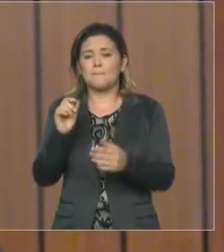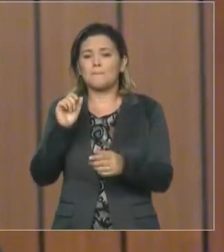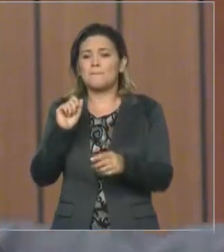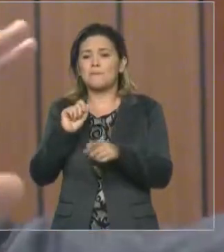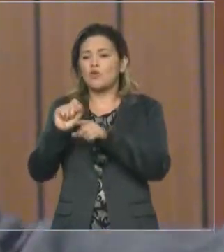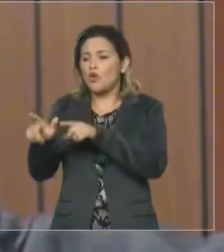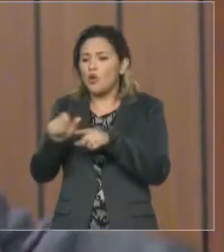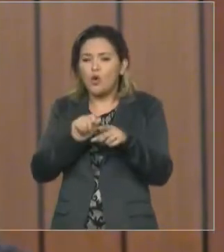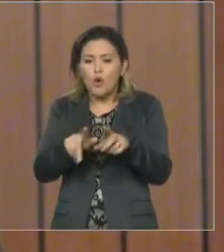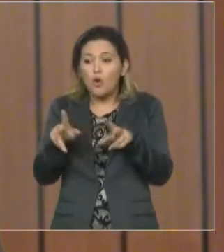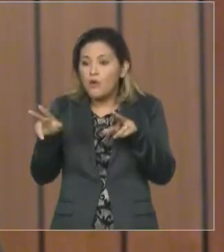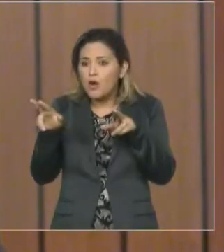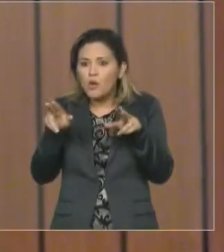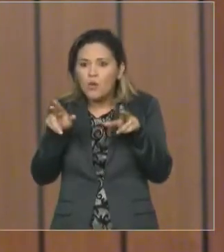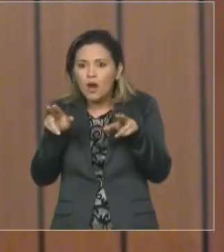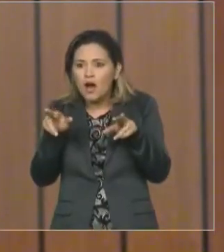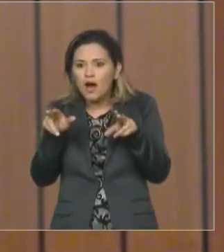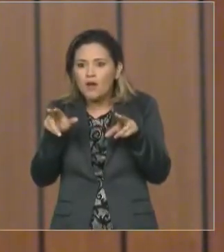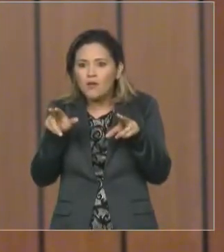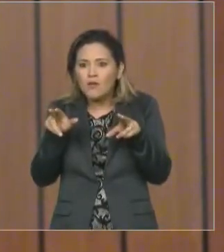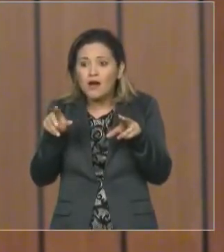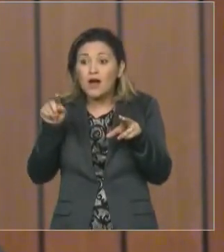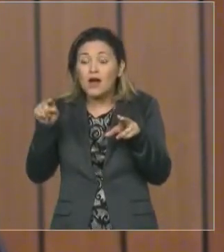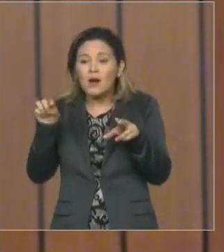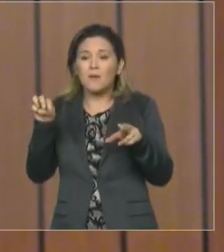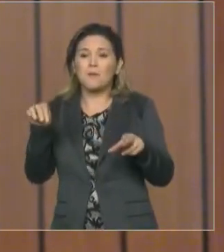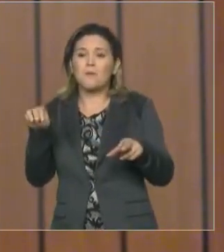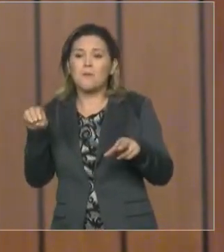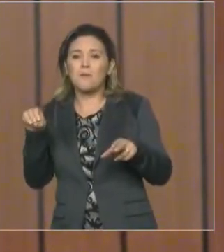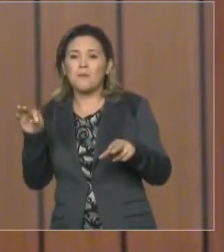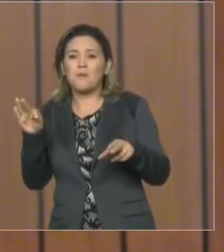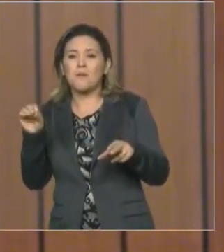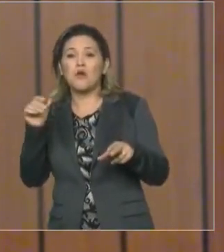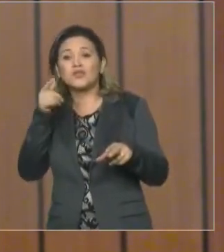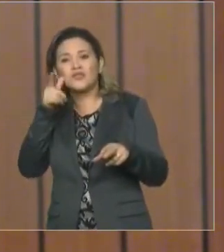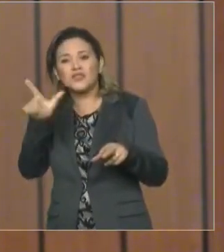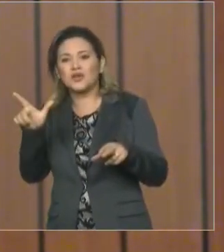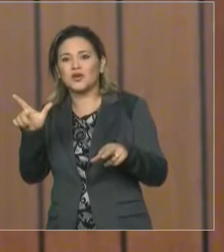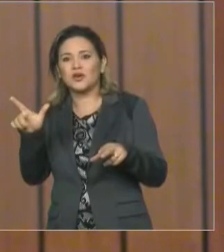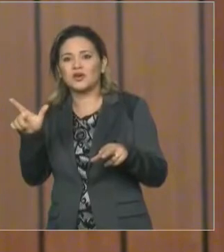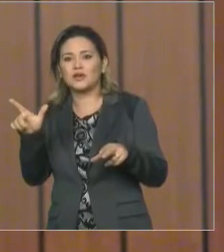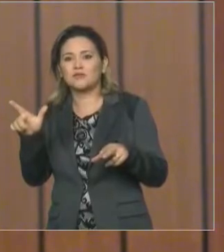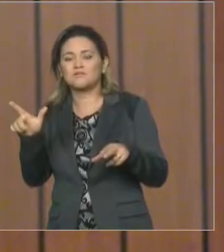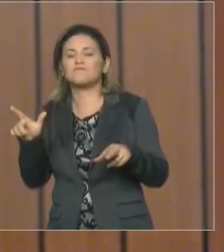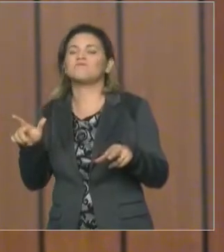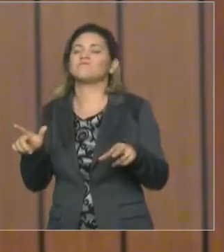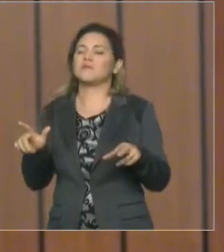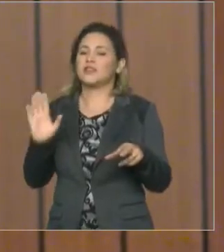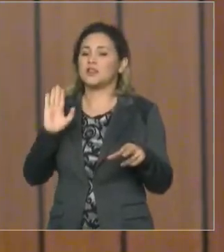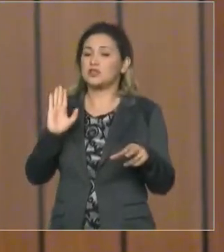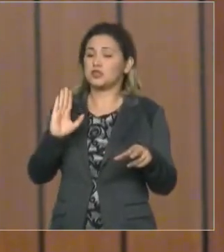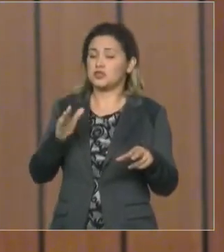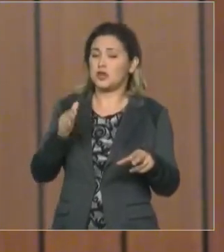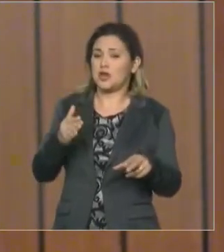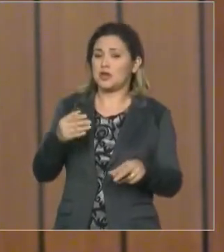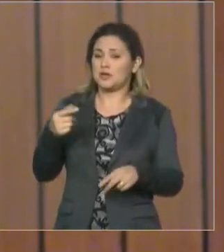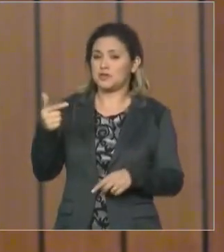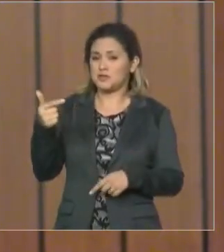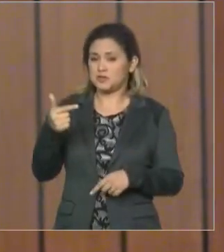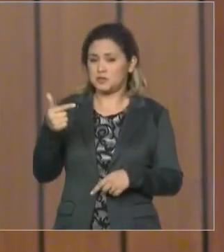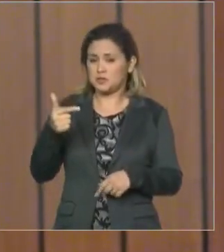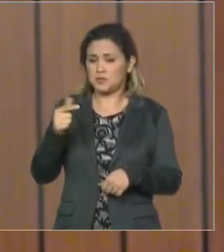2019. Como tudo parecia ser perdido, aos 47 minutos do segundo tempo, o Cavalo de